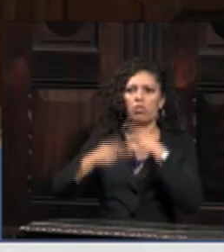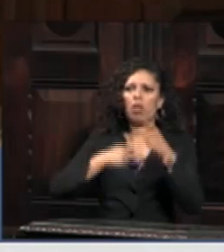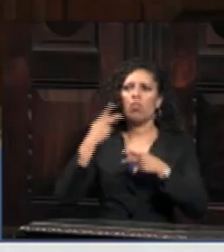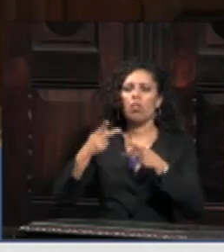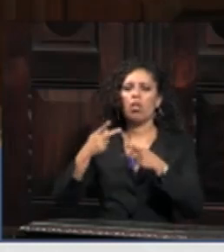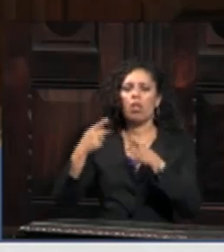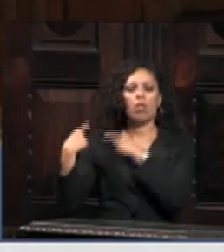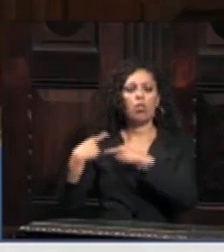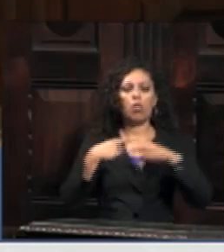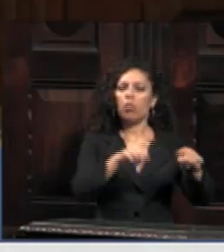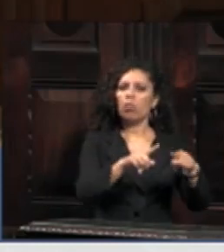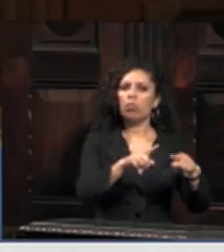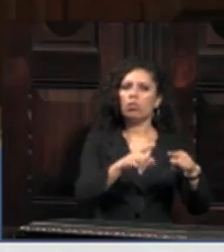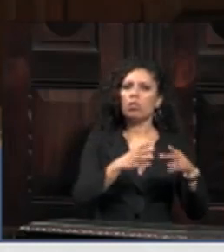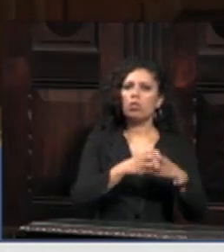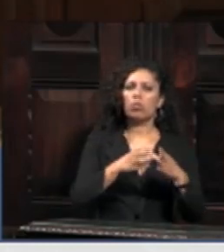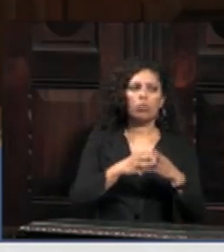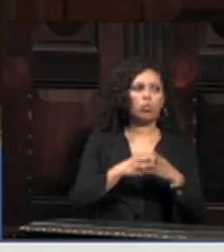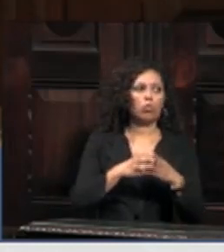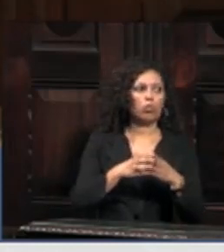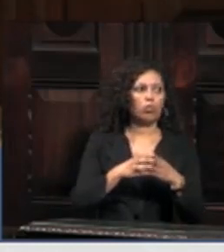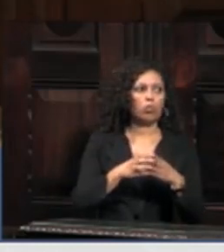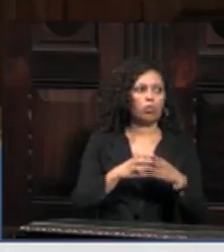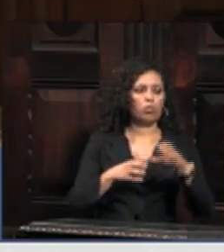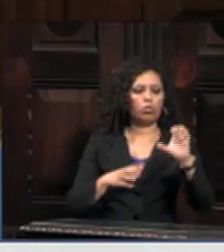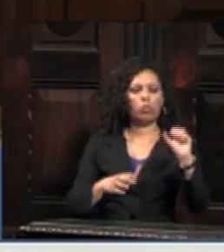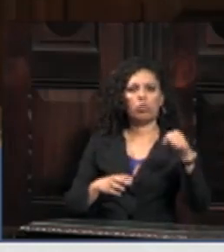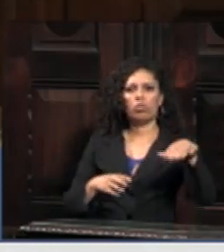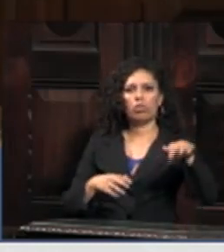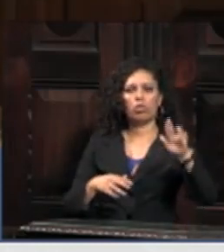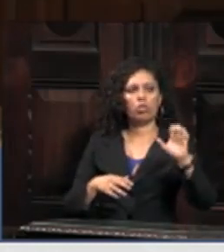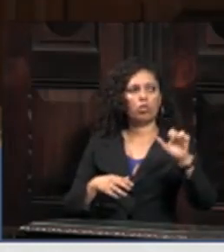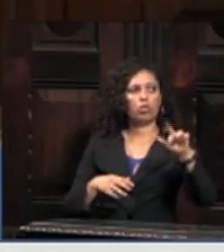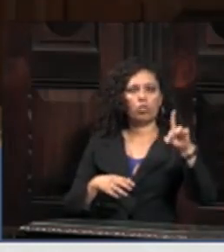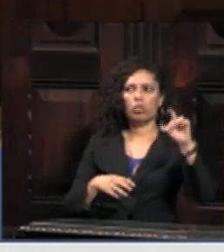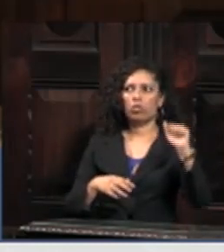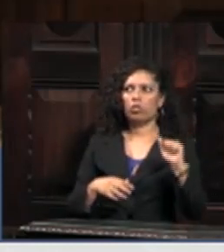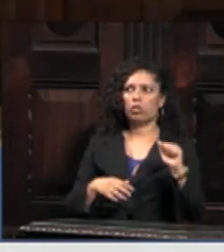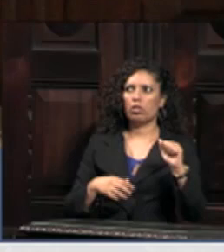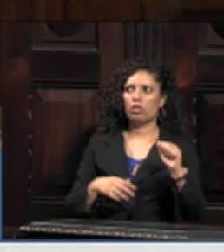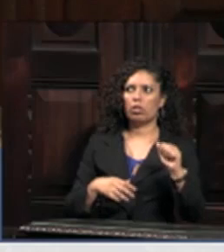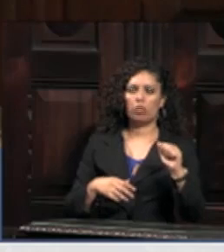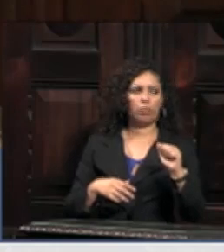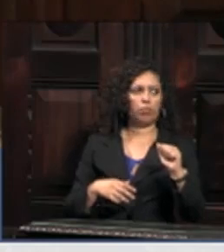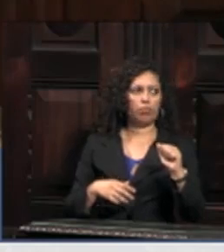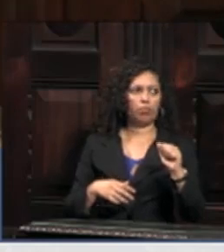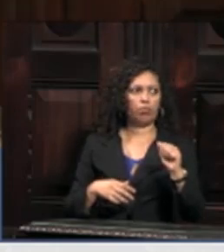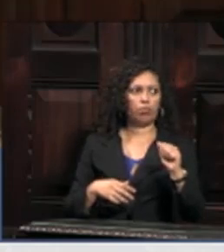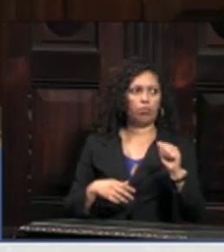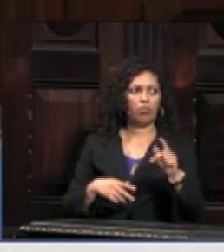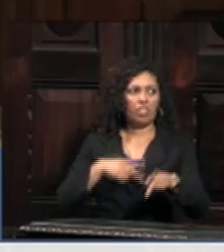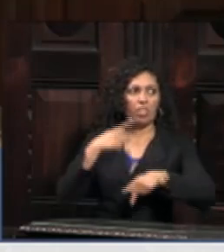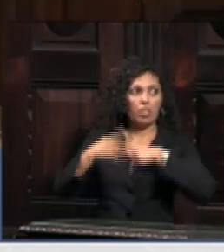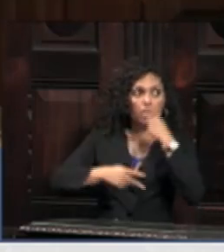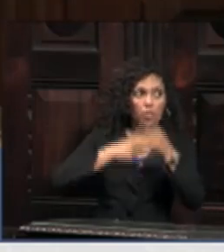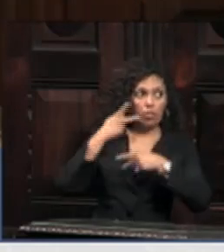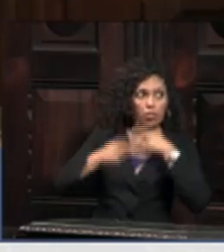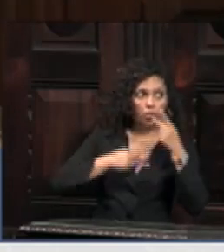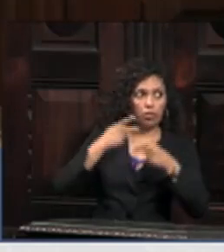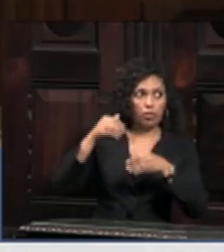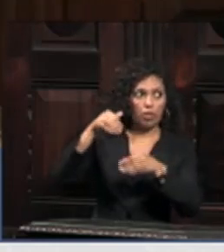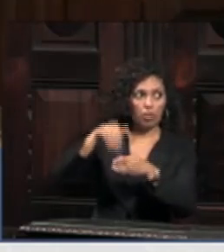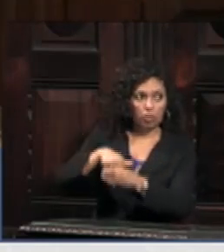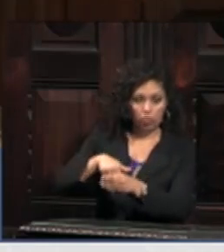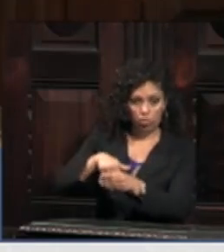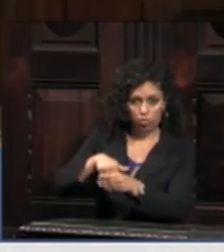esquerda que defende com afinco e muito bem a candidatura de Fernando Haddad, mas que se